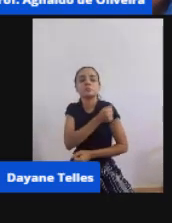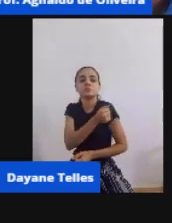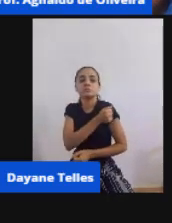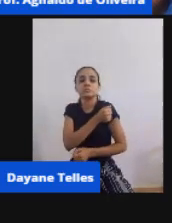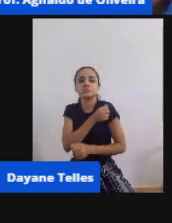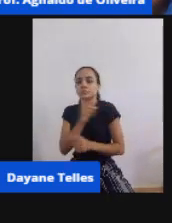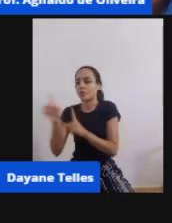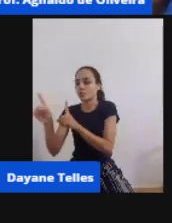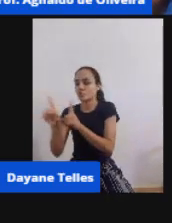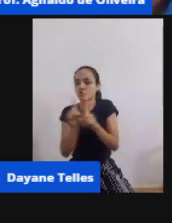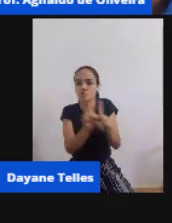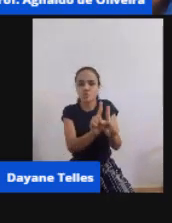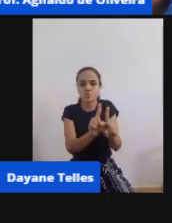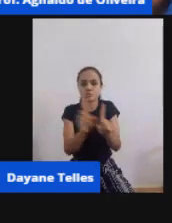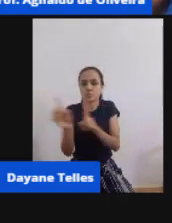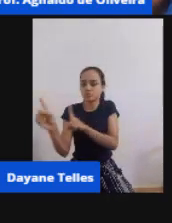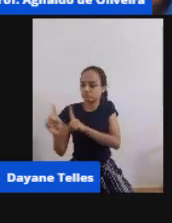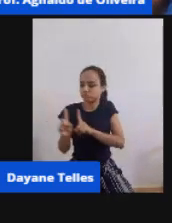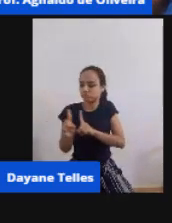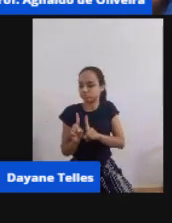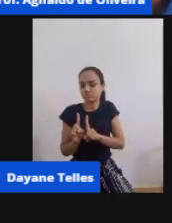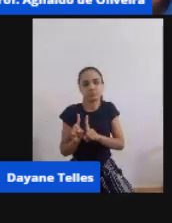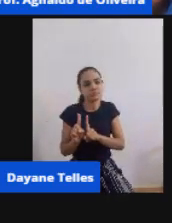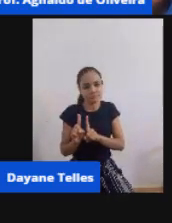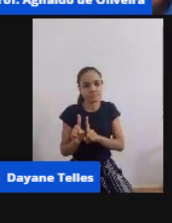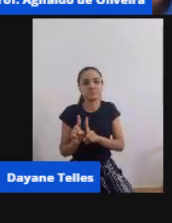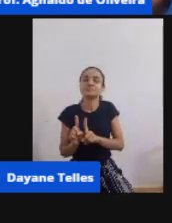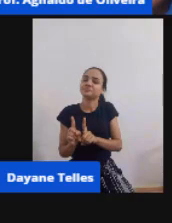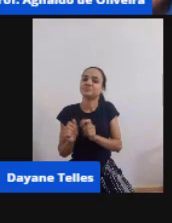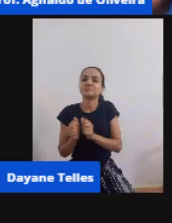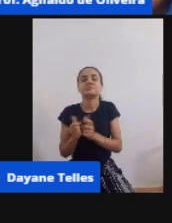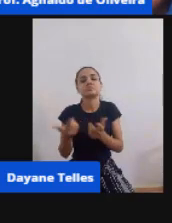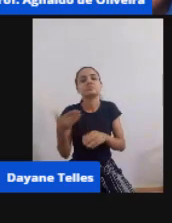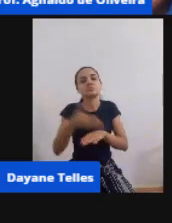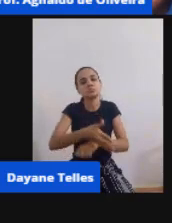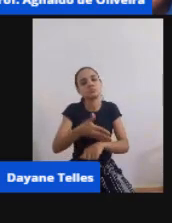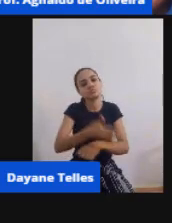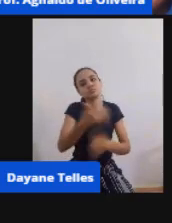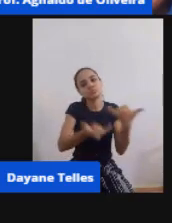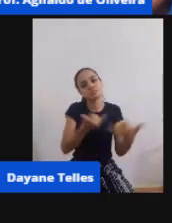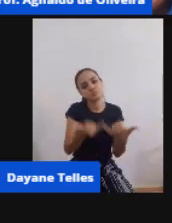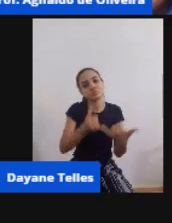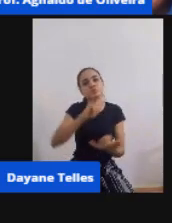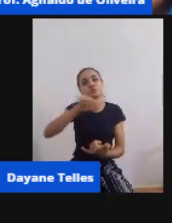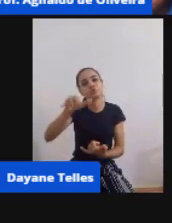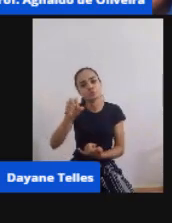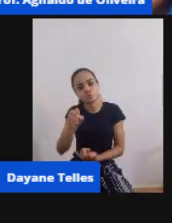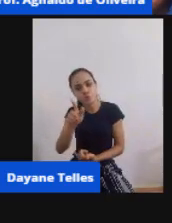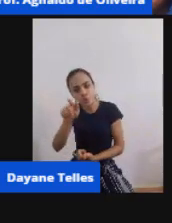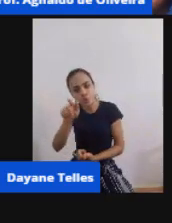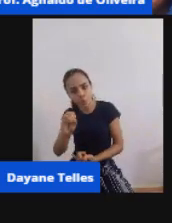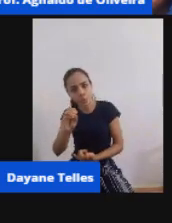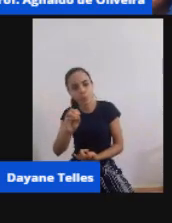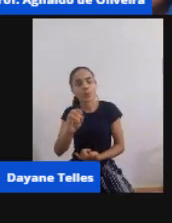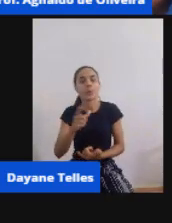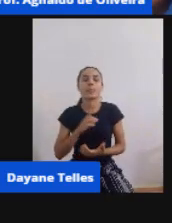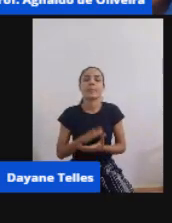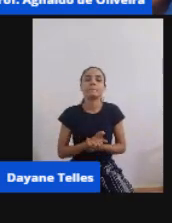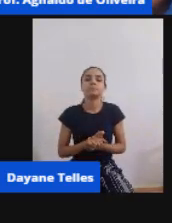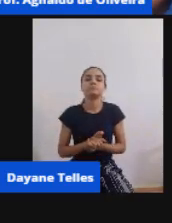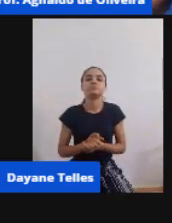de um jogo. Neste jogo, os participantes devem apresentar operações